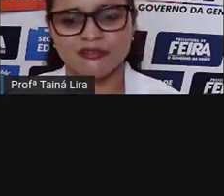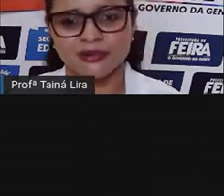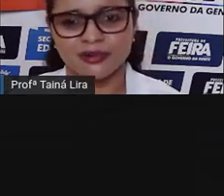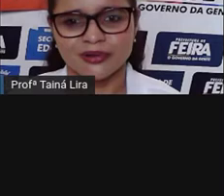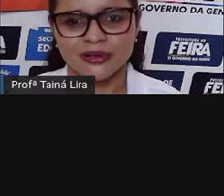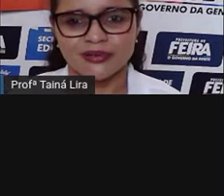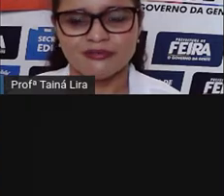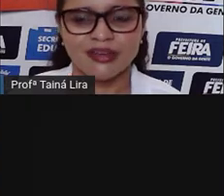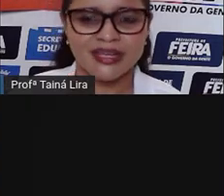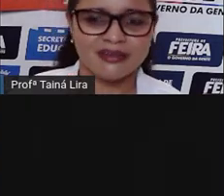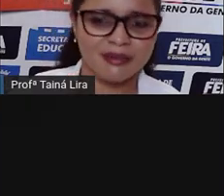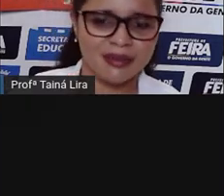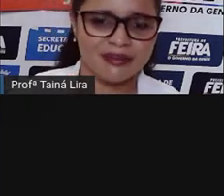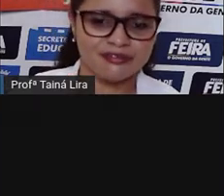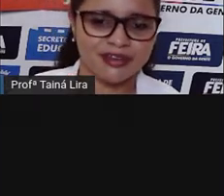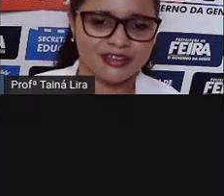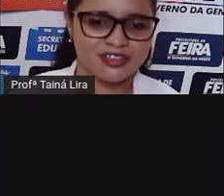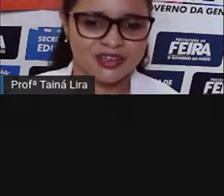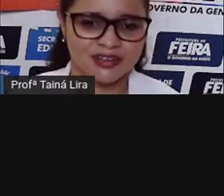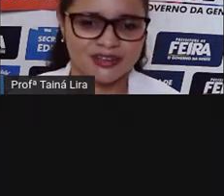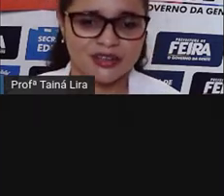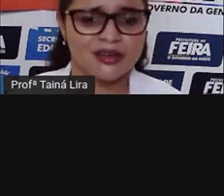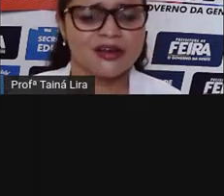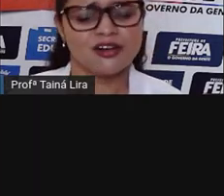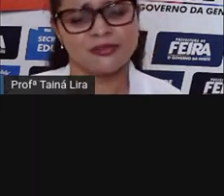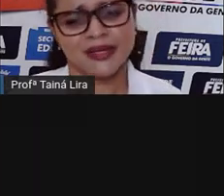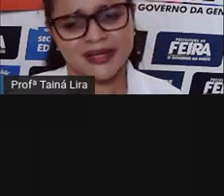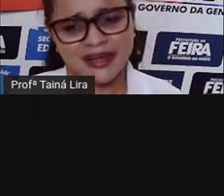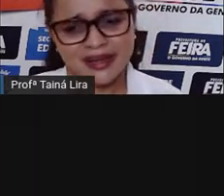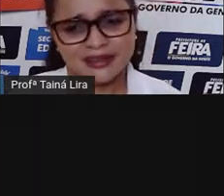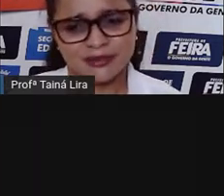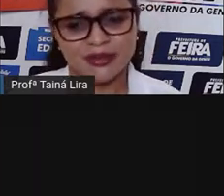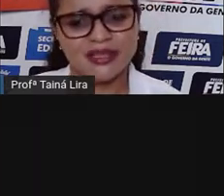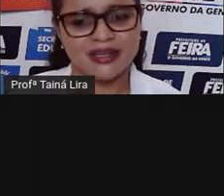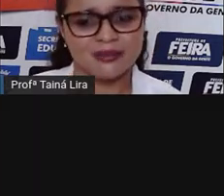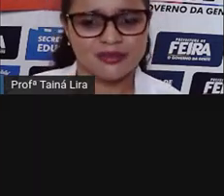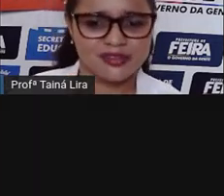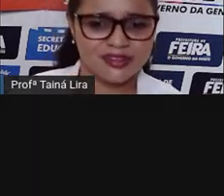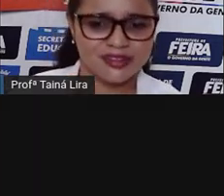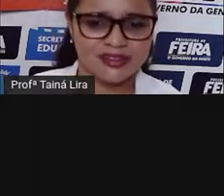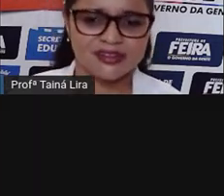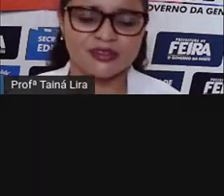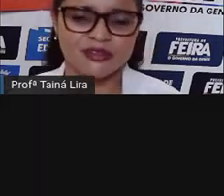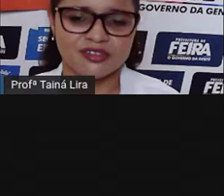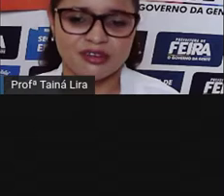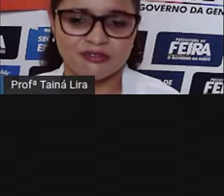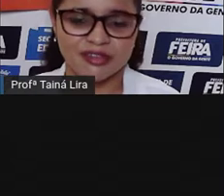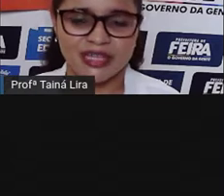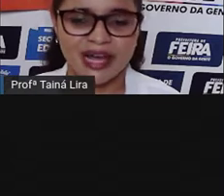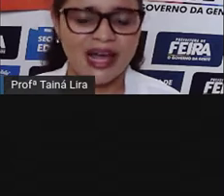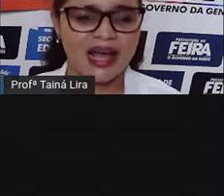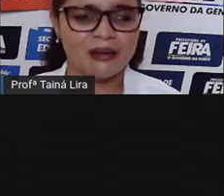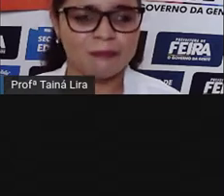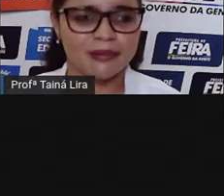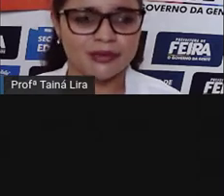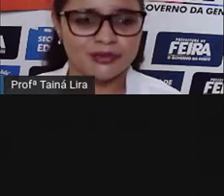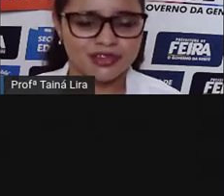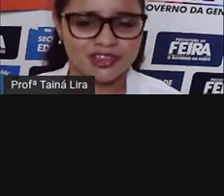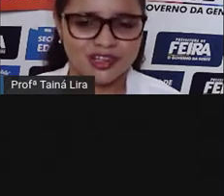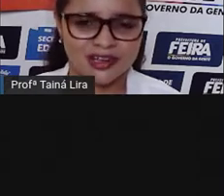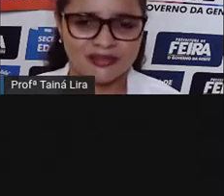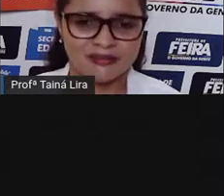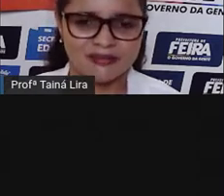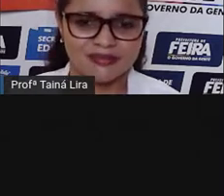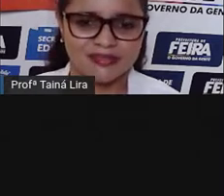por favor venha a minha festa Obrigado iremos sim se você convidar a